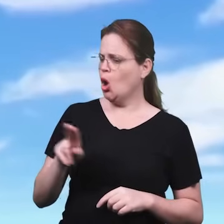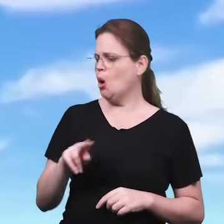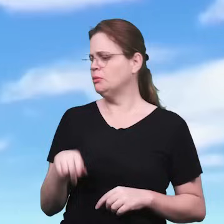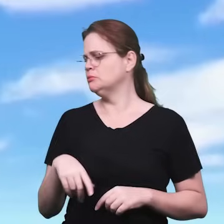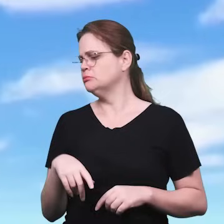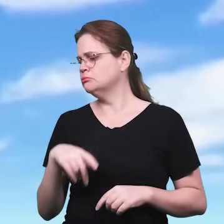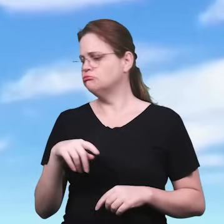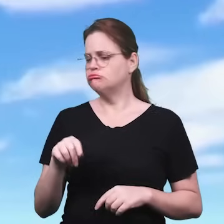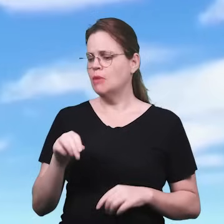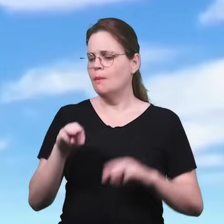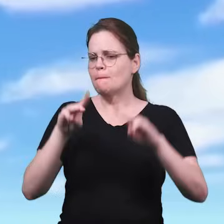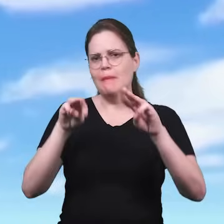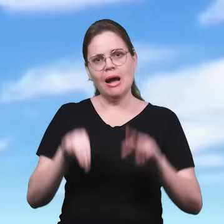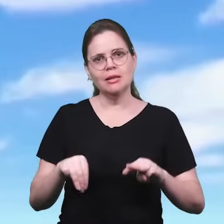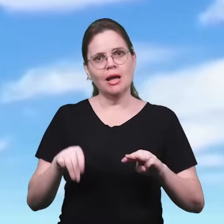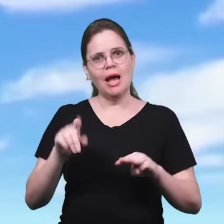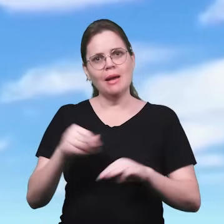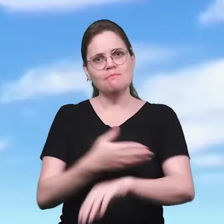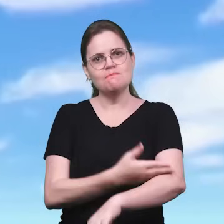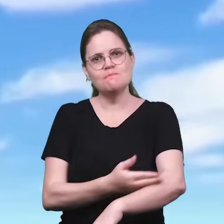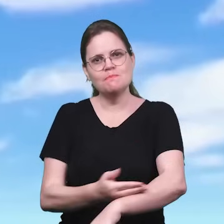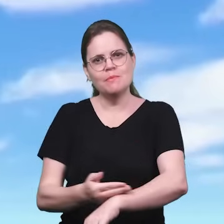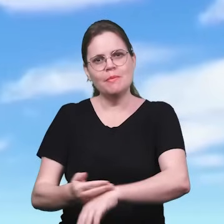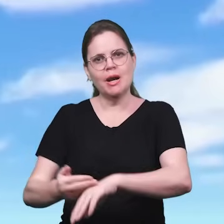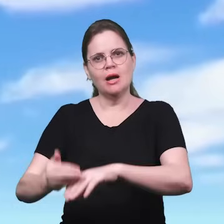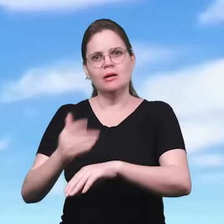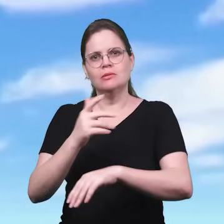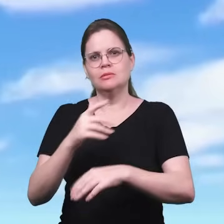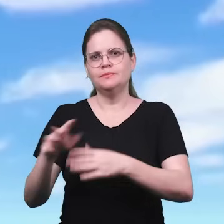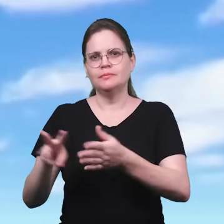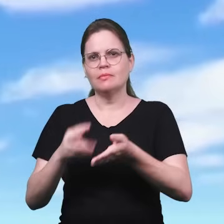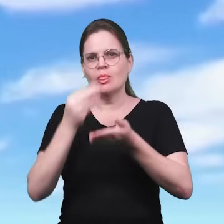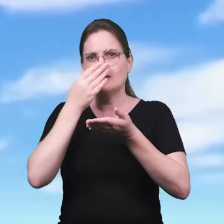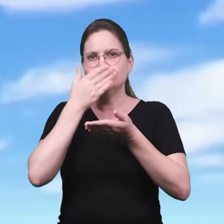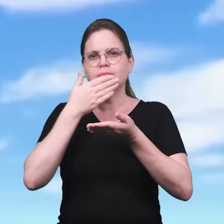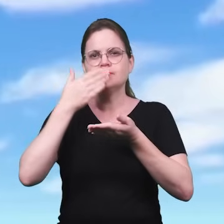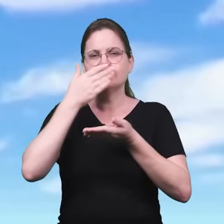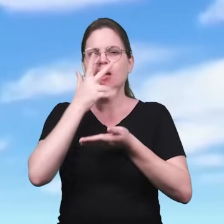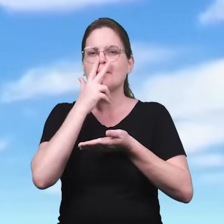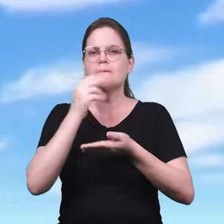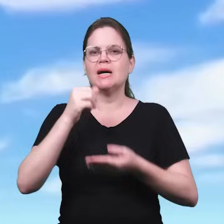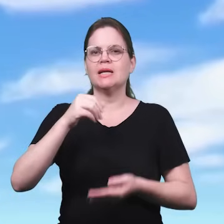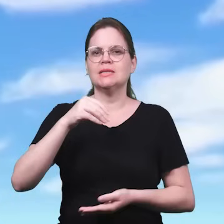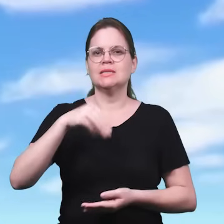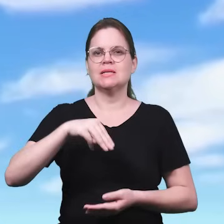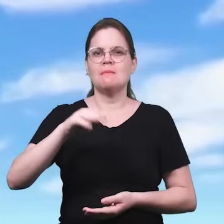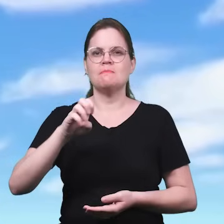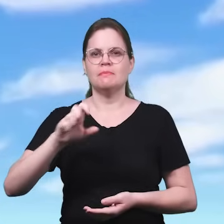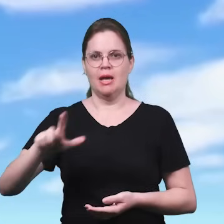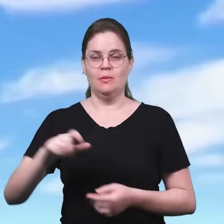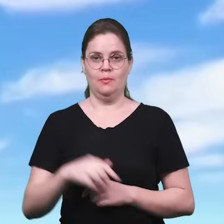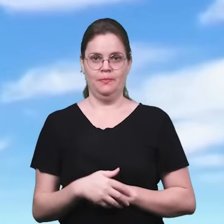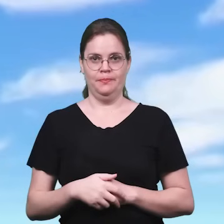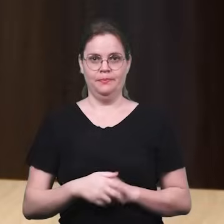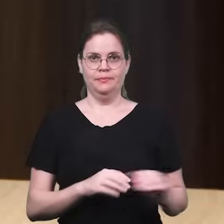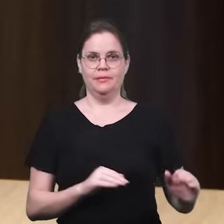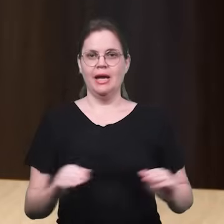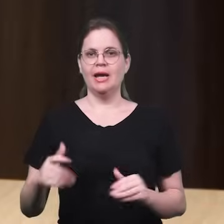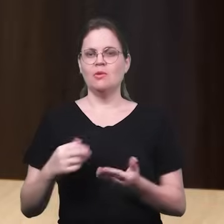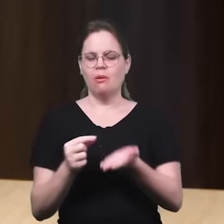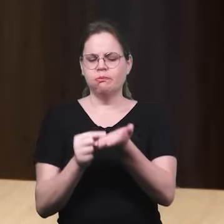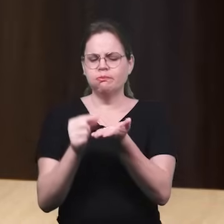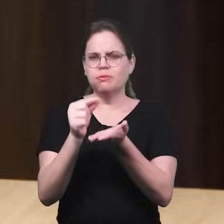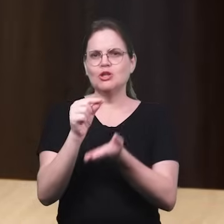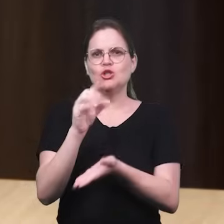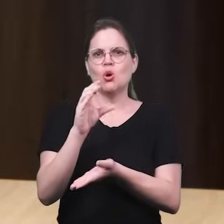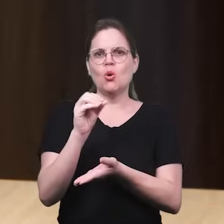de coentro, era branco e o seu sabor como bolos de mel. Então nós vamos ver aqui nesse texto, pastor Leonardo, aqui,